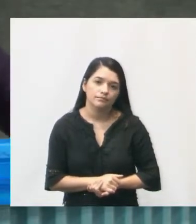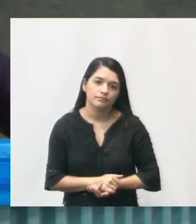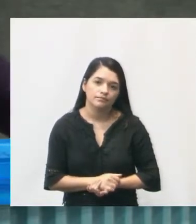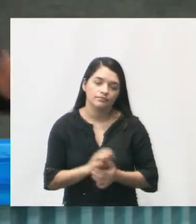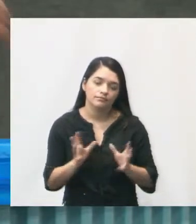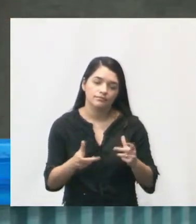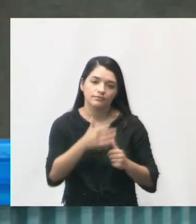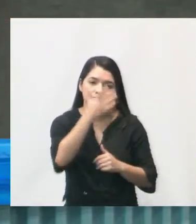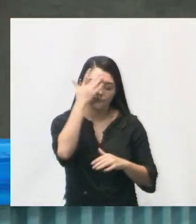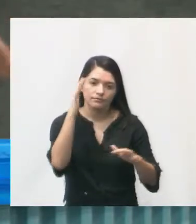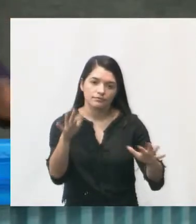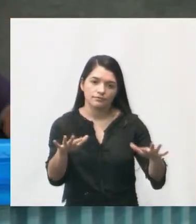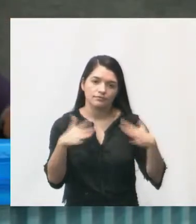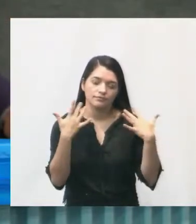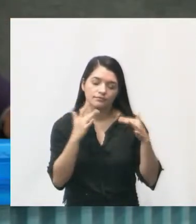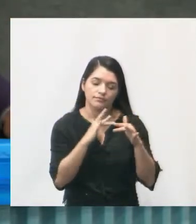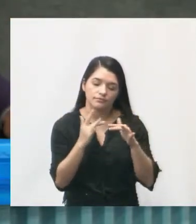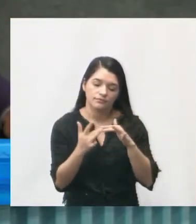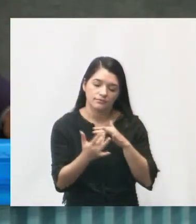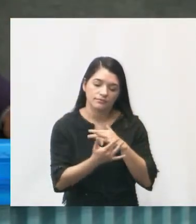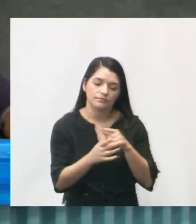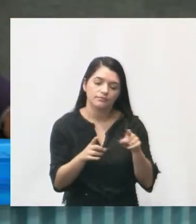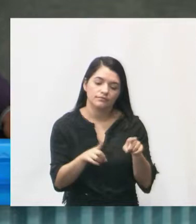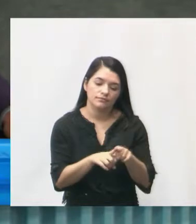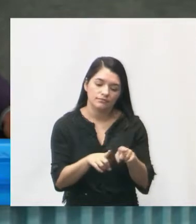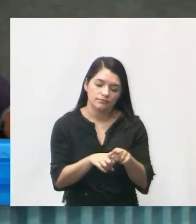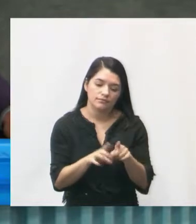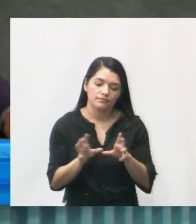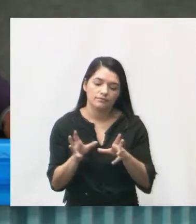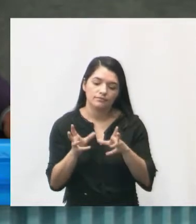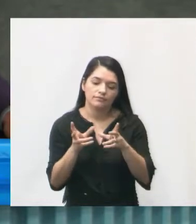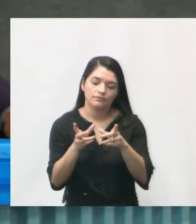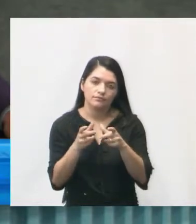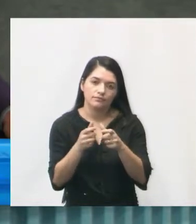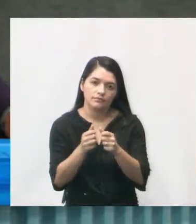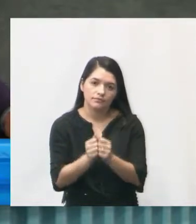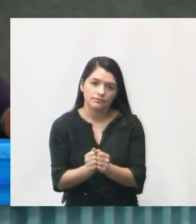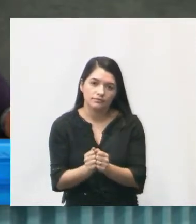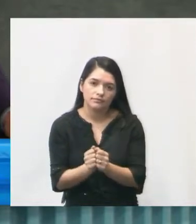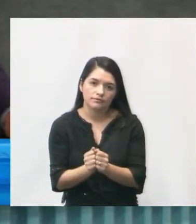todos... os craques, e aí João Flávio,